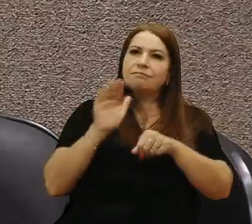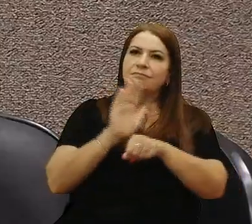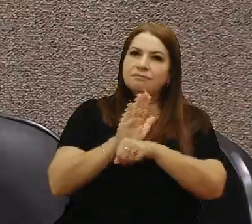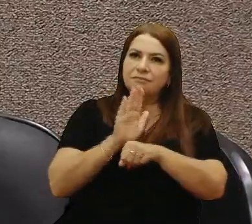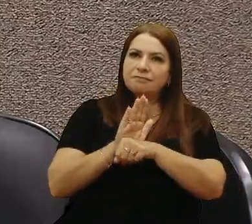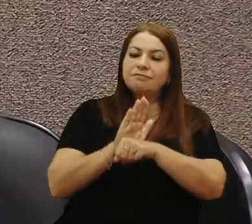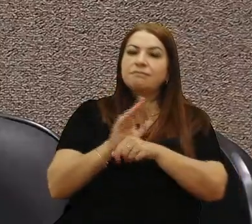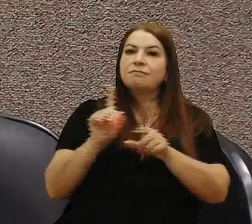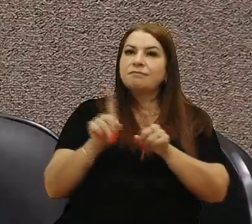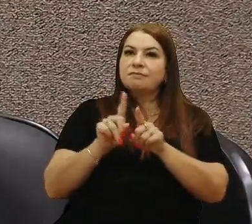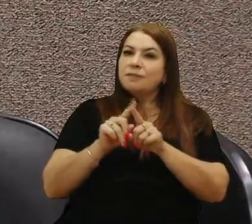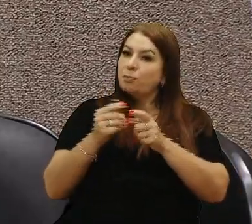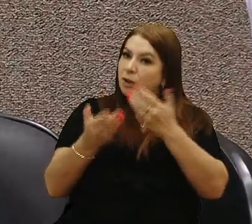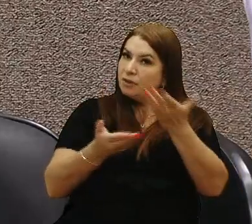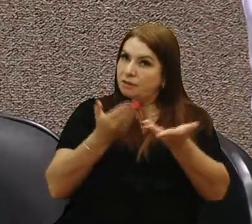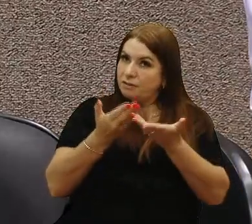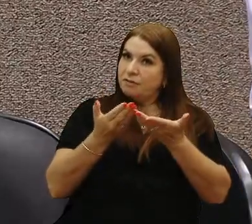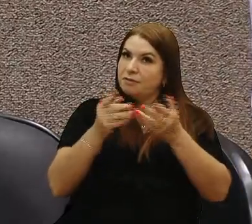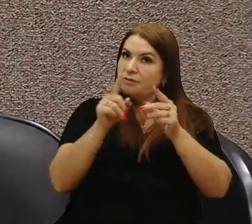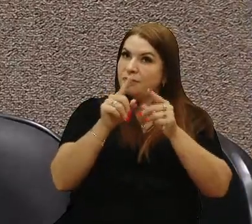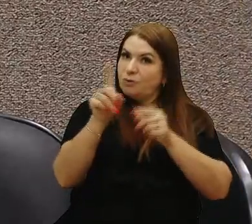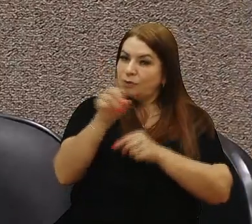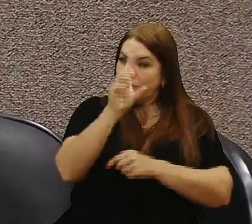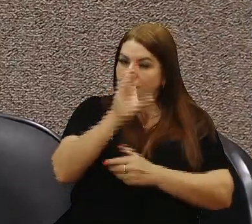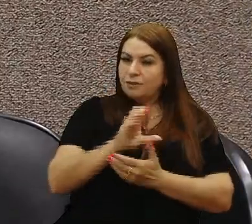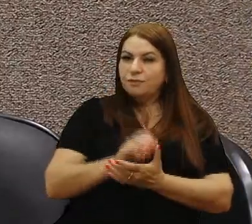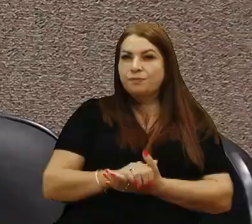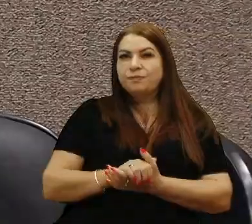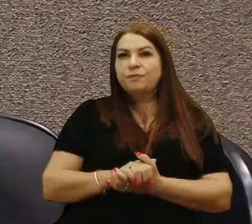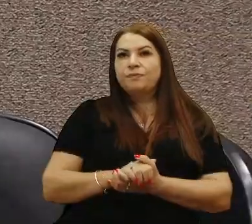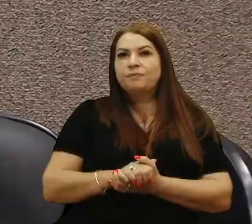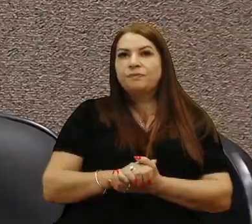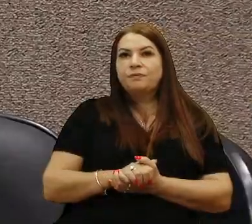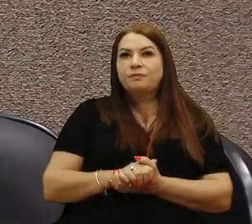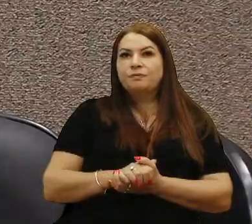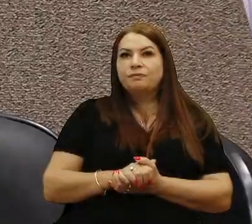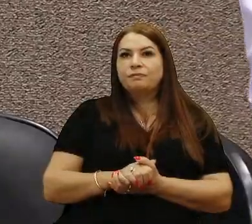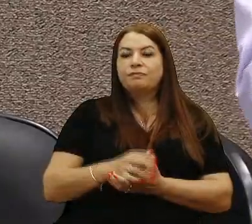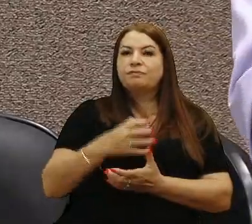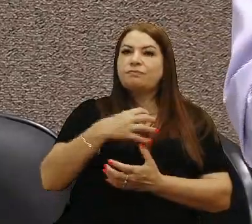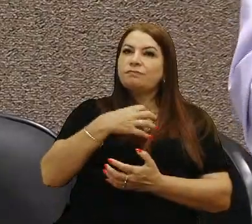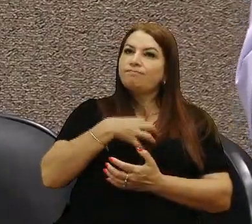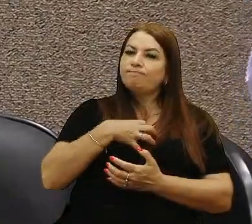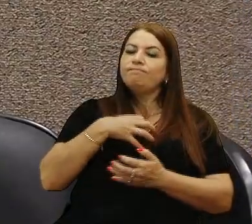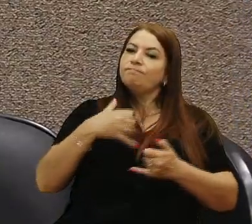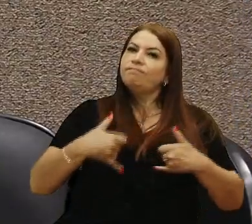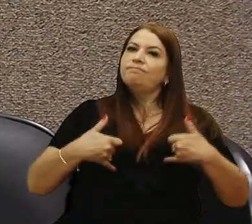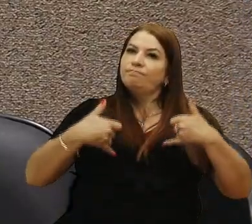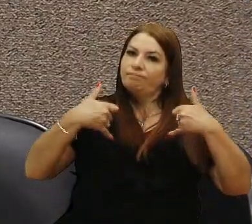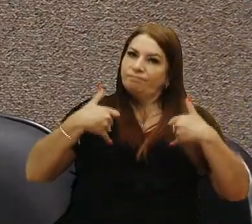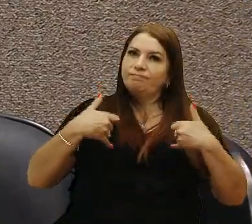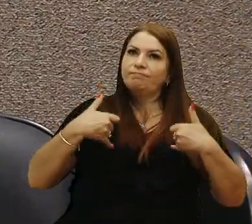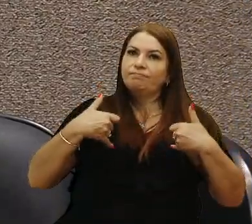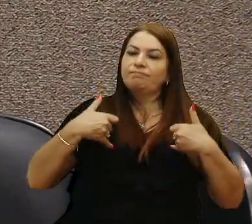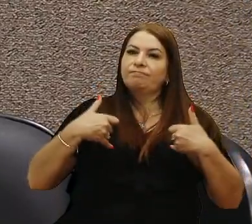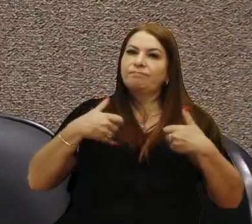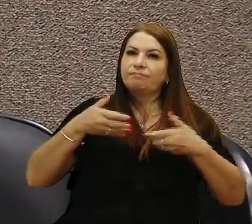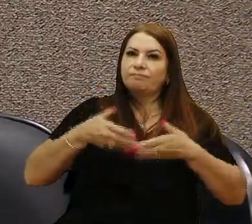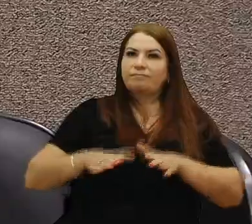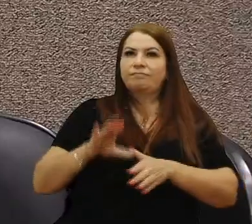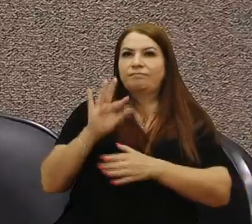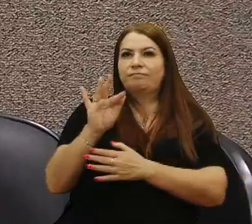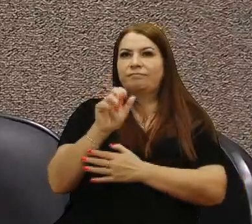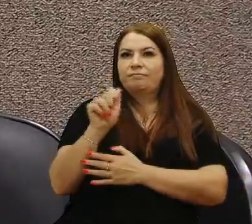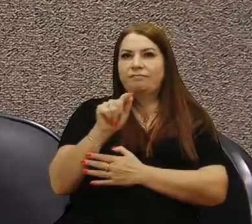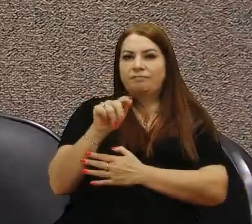ajudando e inclusive atendendo. Então, eu me sinto muito honrado em ter nascido em Fazenda